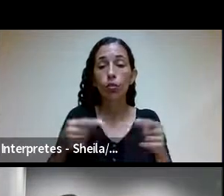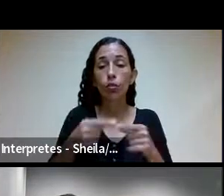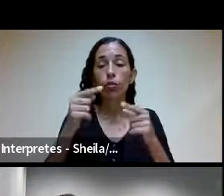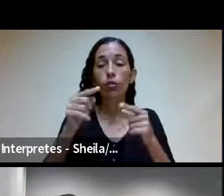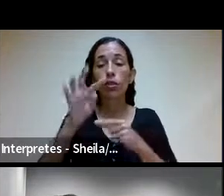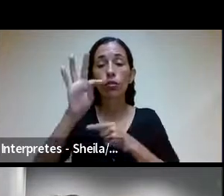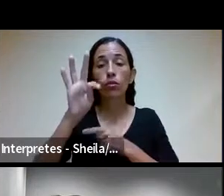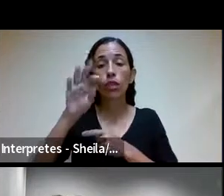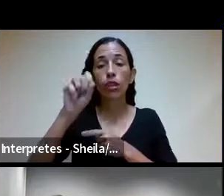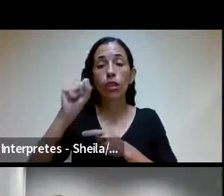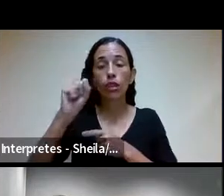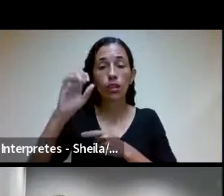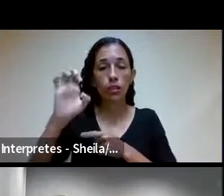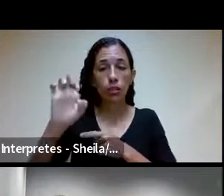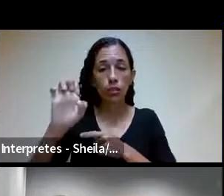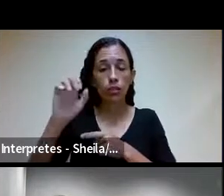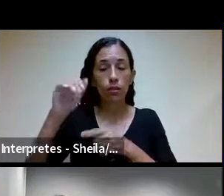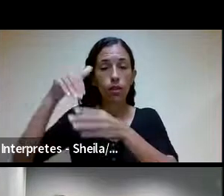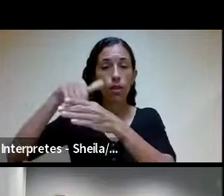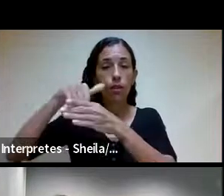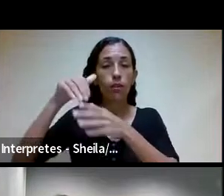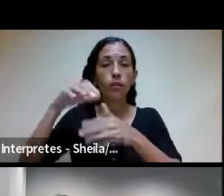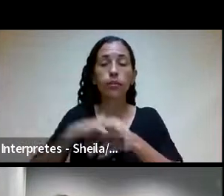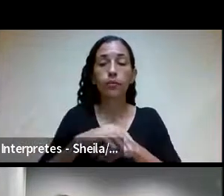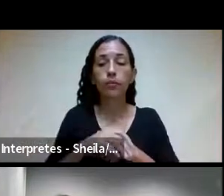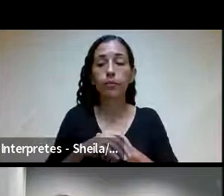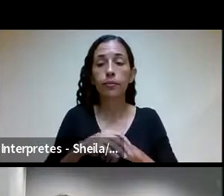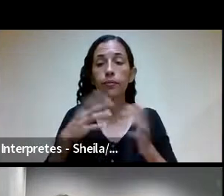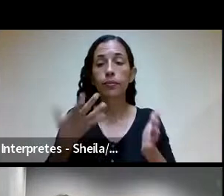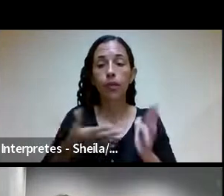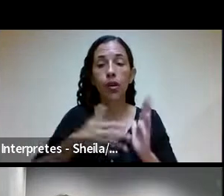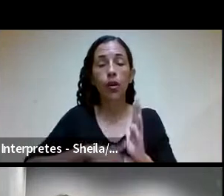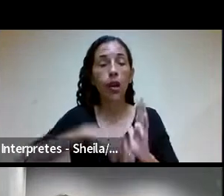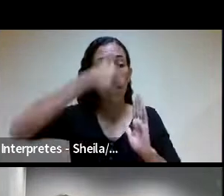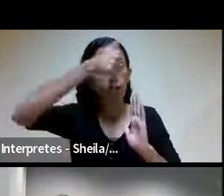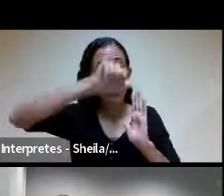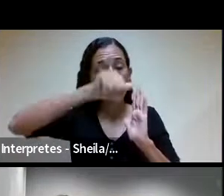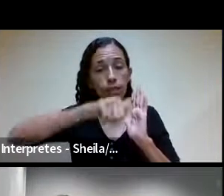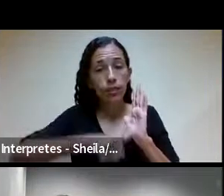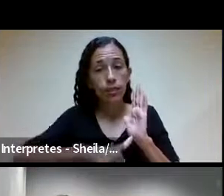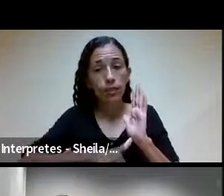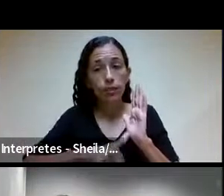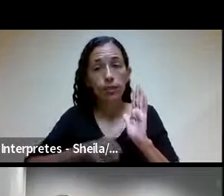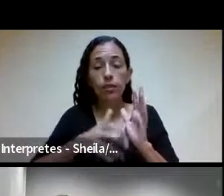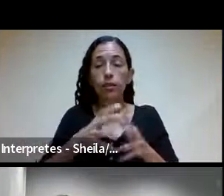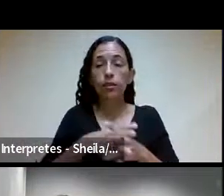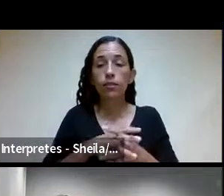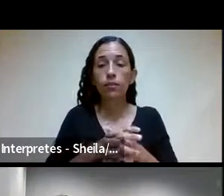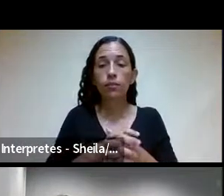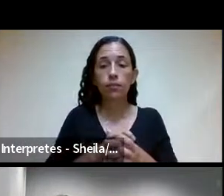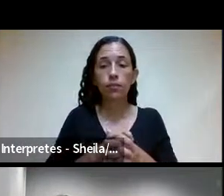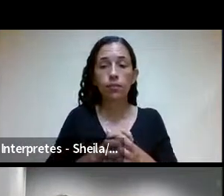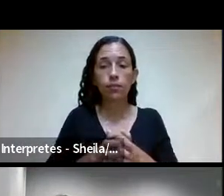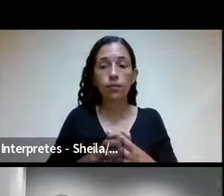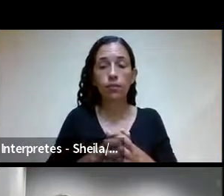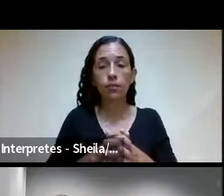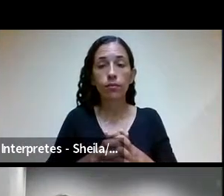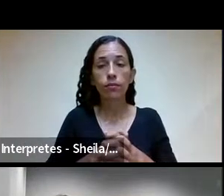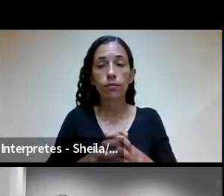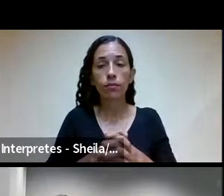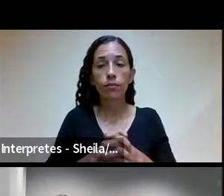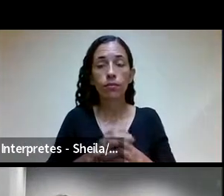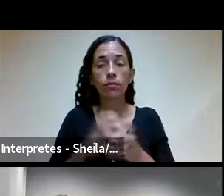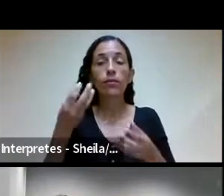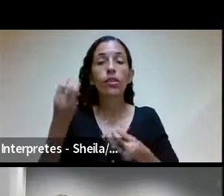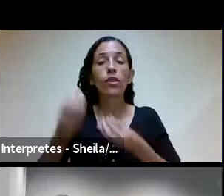conforme consignado acima. Com efeito, do exame dos autos, extrai-se apenas elementos indiciários da fraude imputada, o que, como se sabe, não é suficiente para